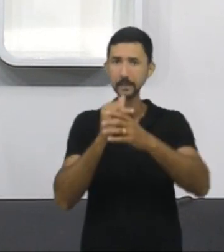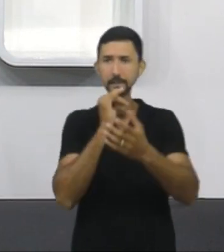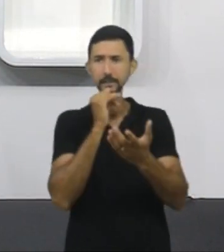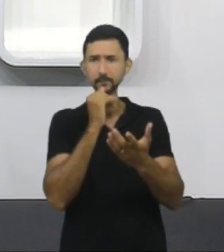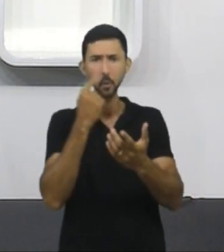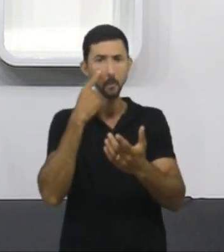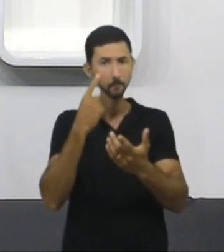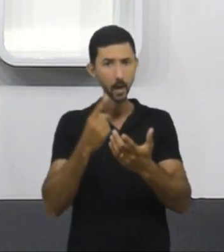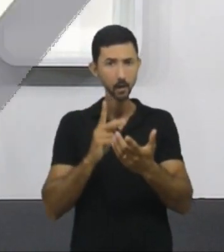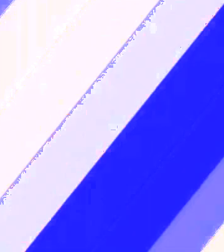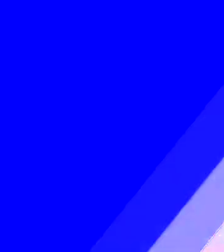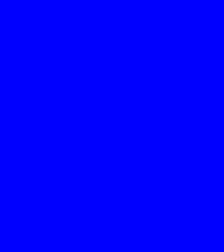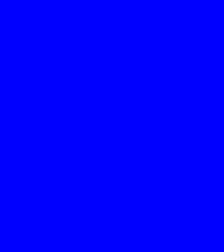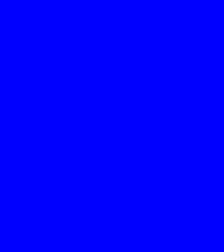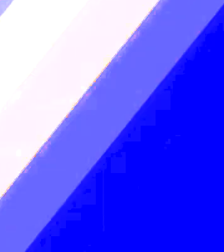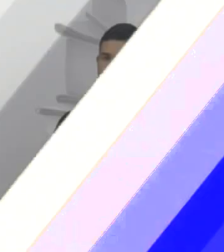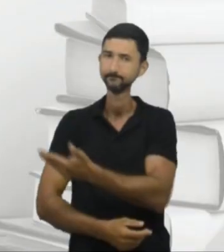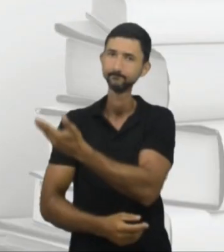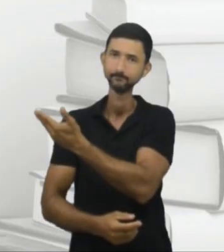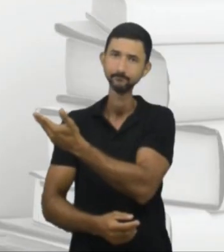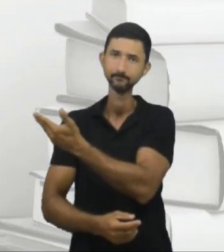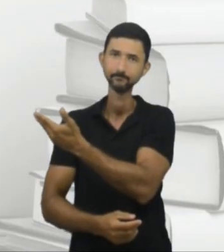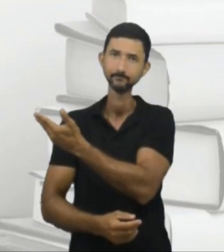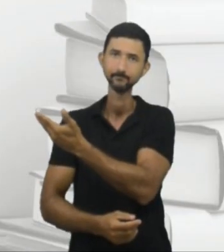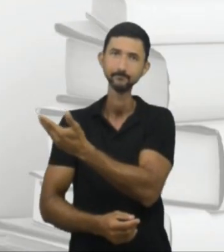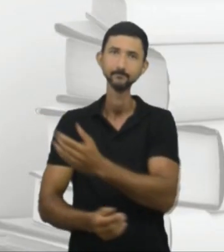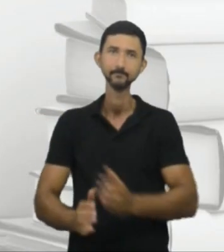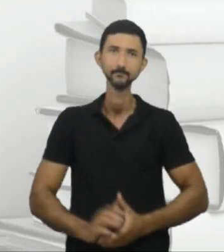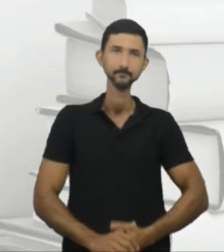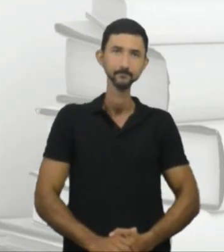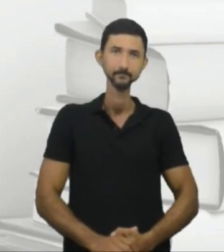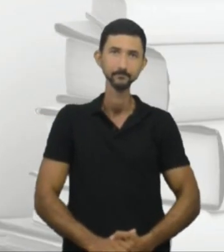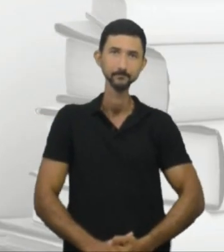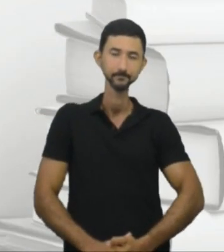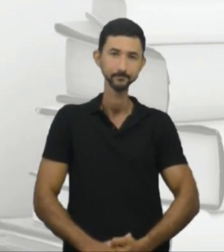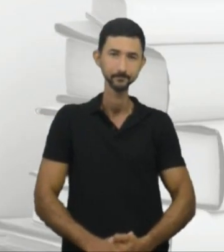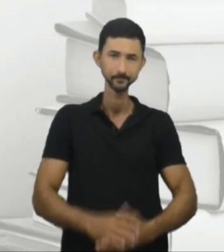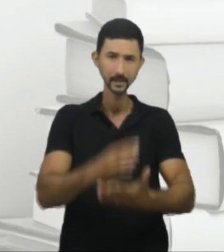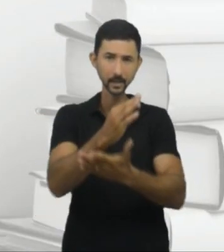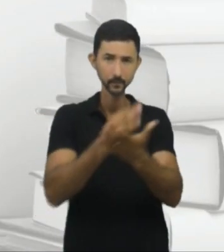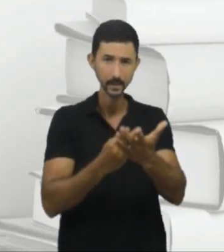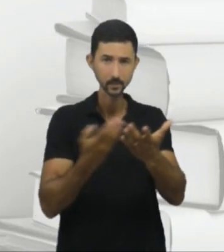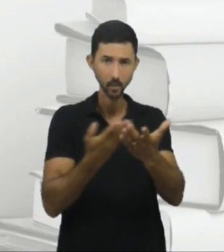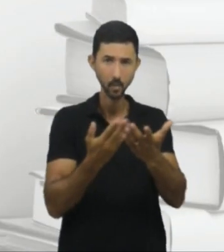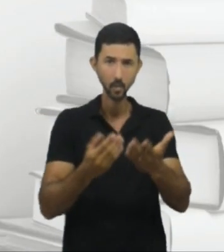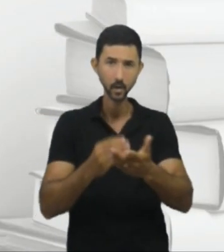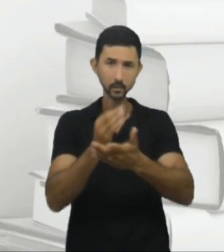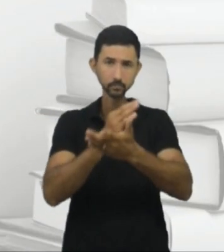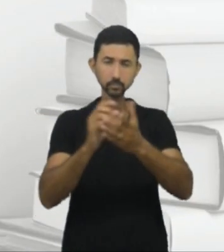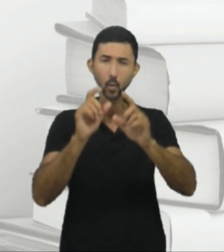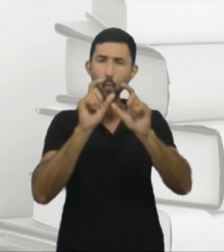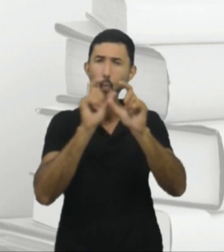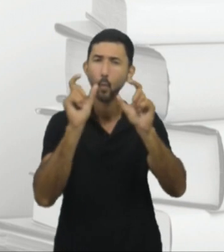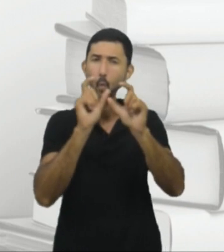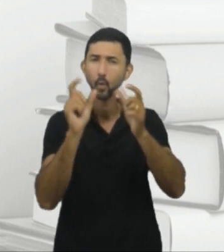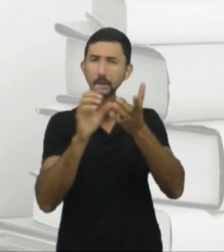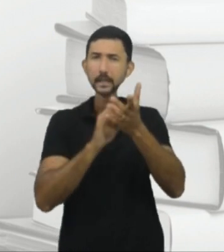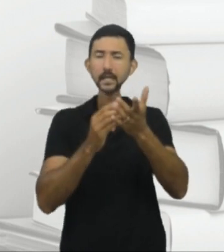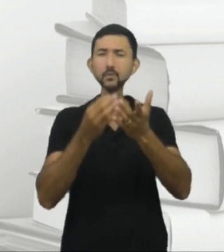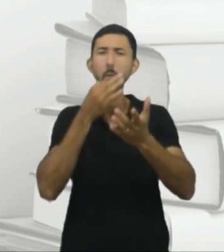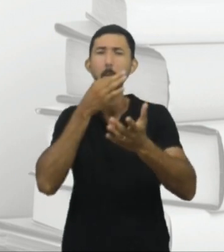você acompanhasse aí na sua telinha esse texto que nós temos agora, que é um trecho de